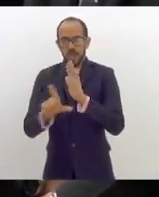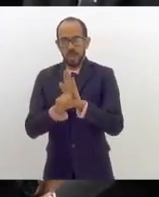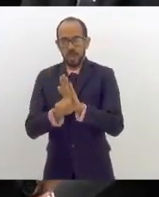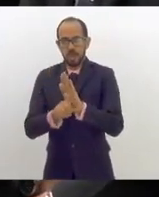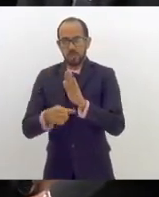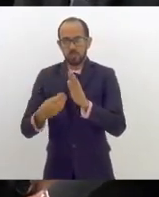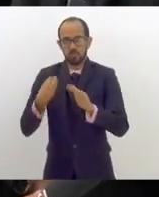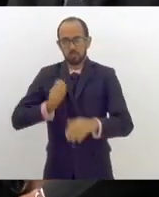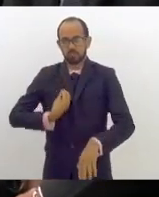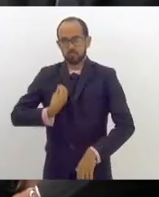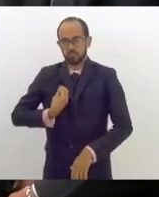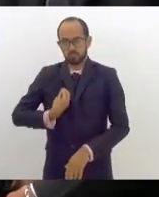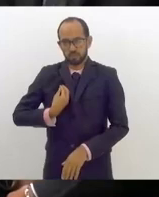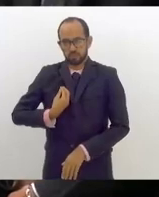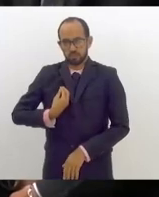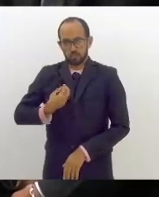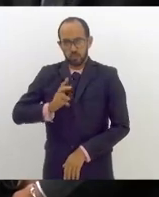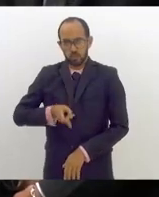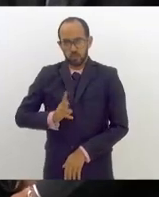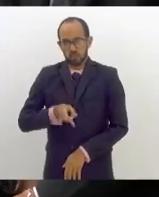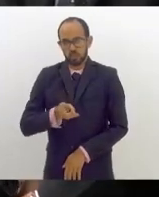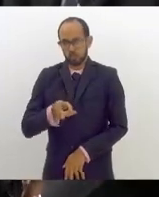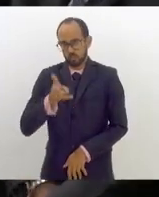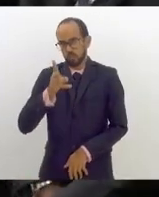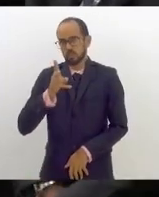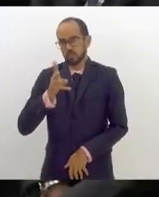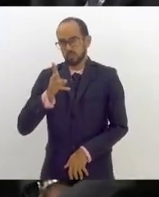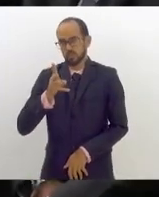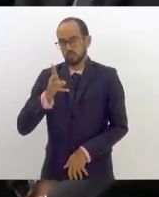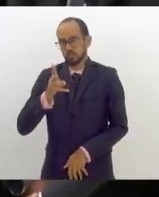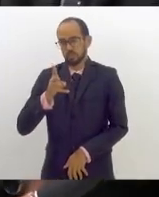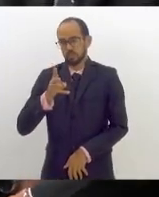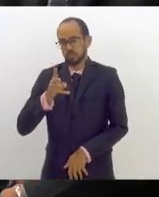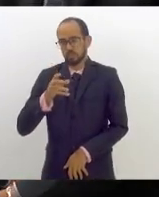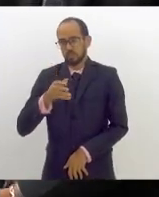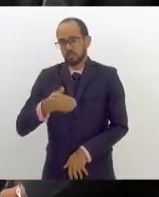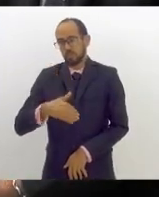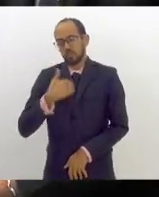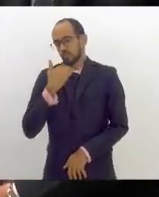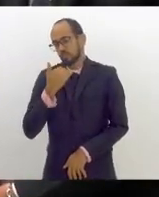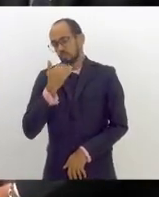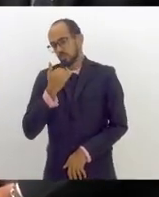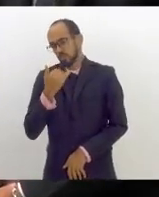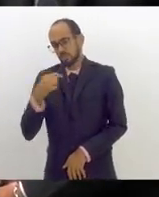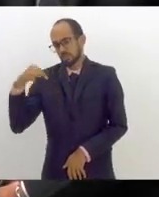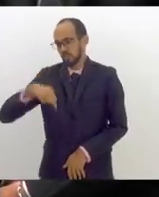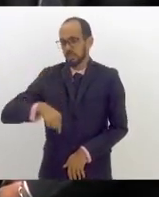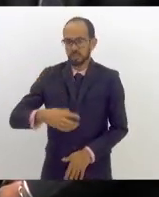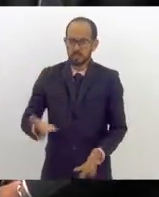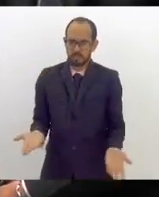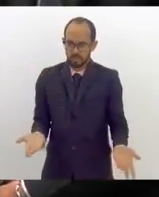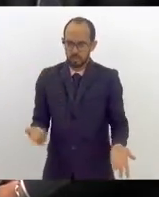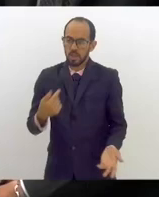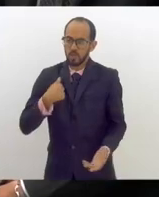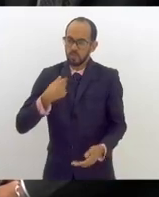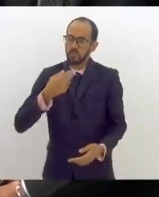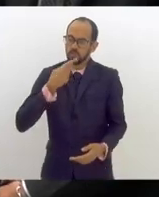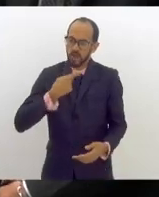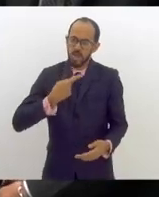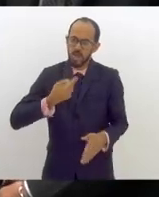possa estar vigindo em sua Plenitude não faz sentido que estejamos aqui então eu falei aqui na semana passada